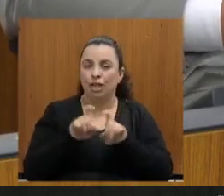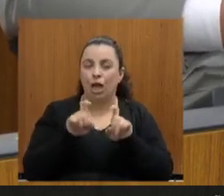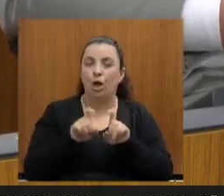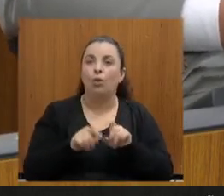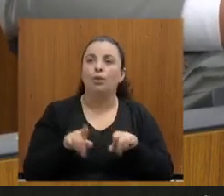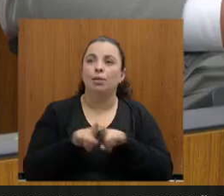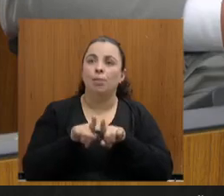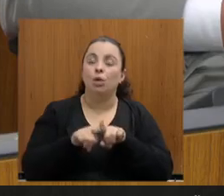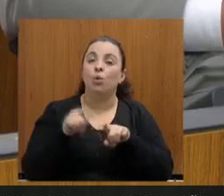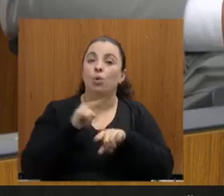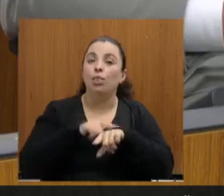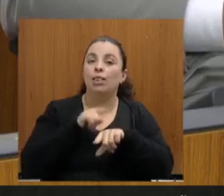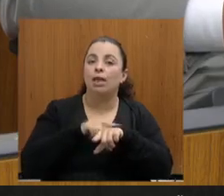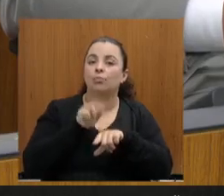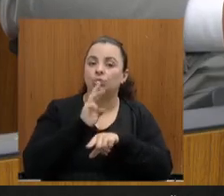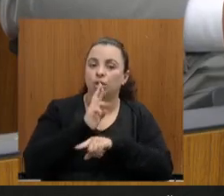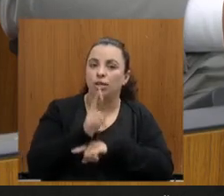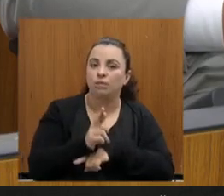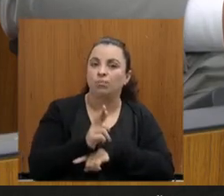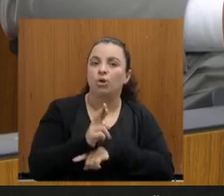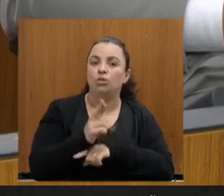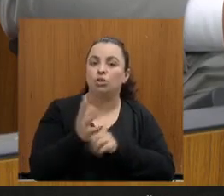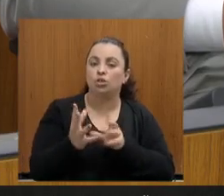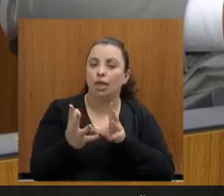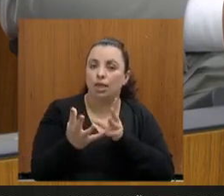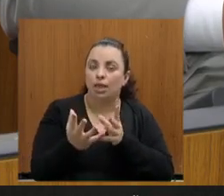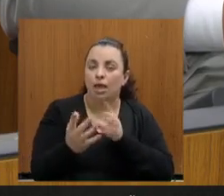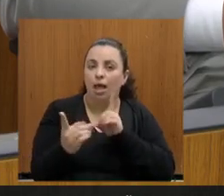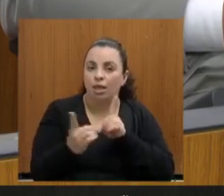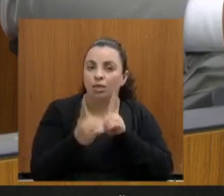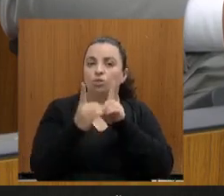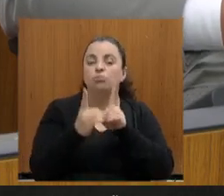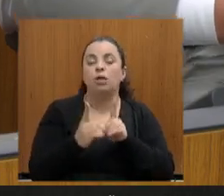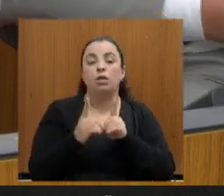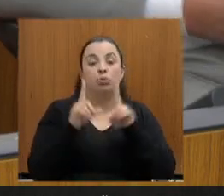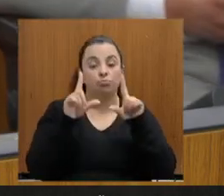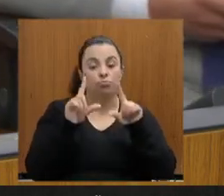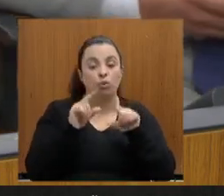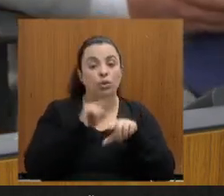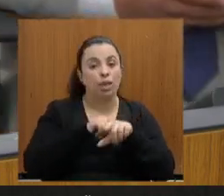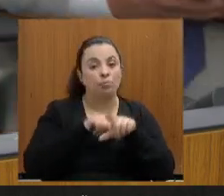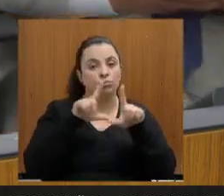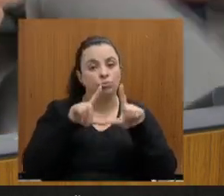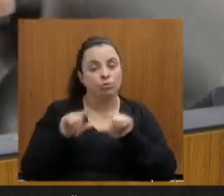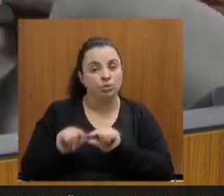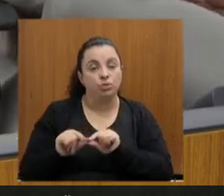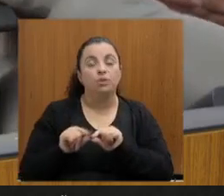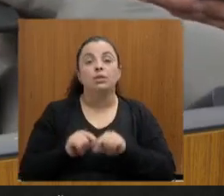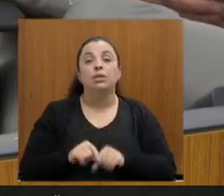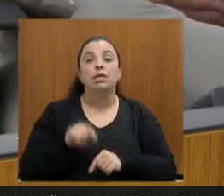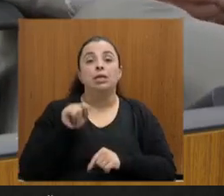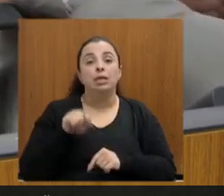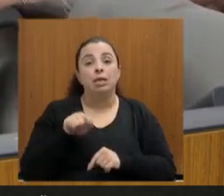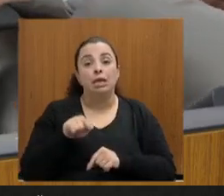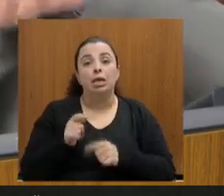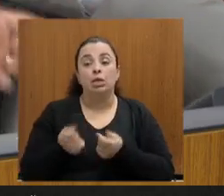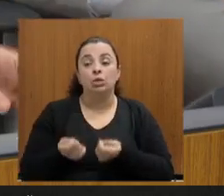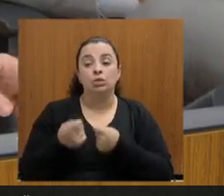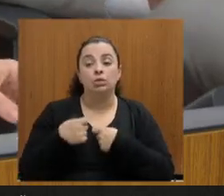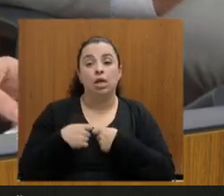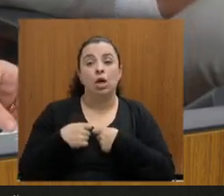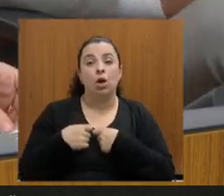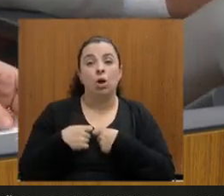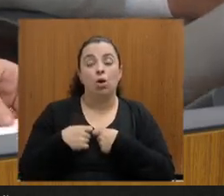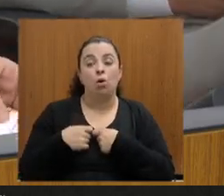para a população e ele nos liberou pessoal especializado para fazer o atendimento